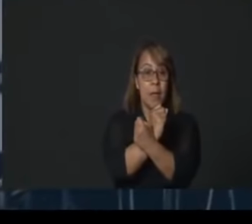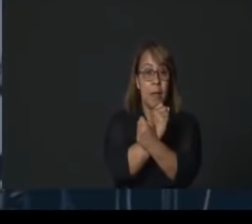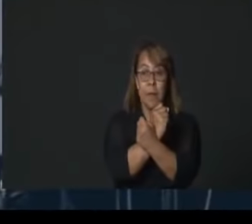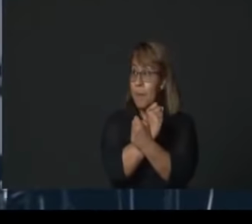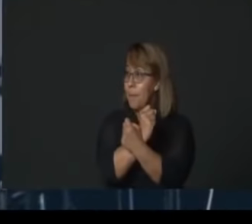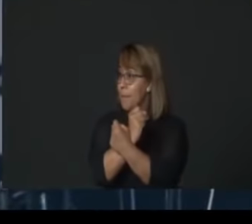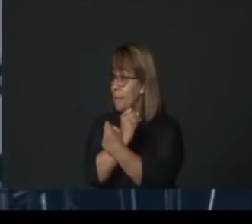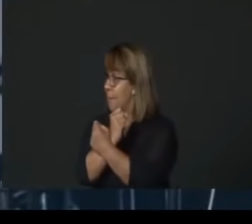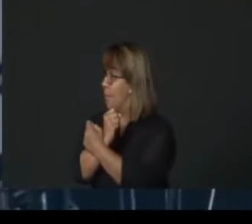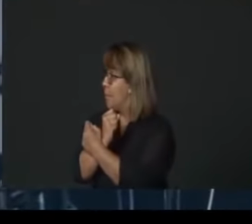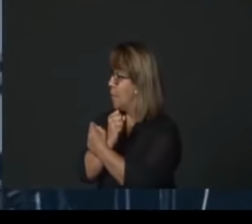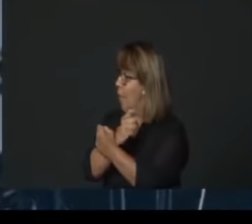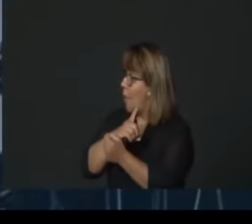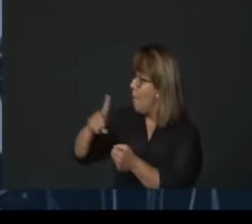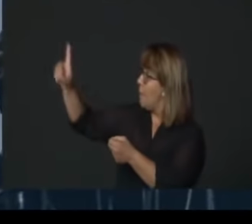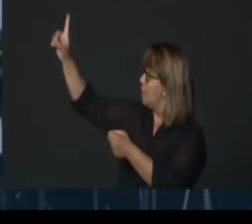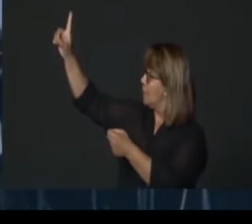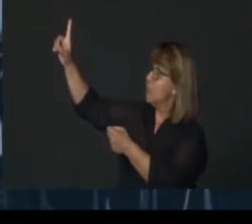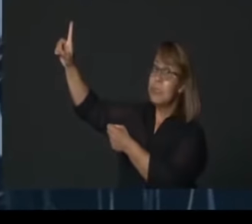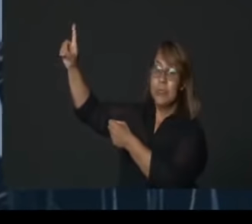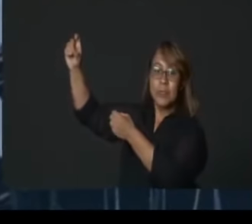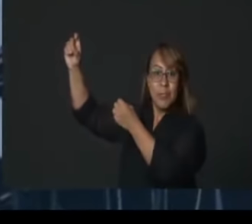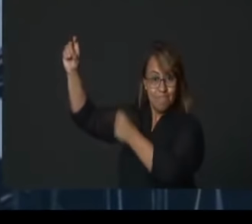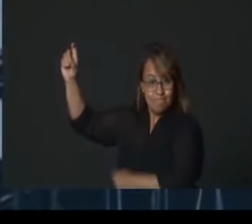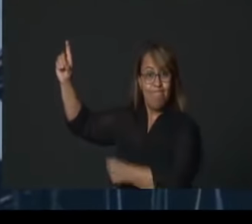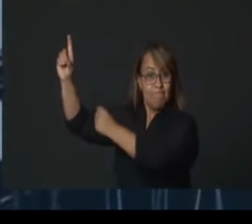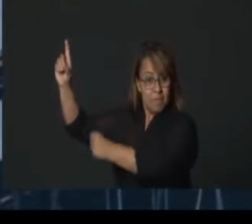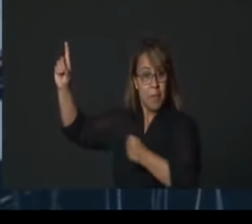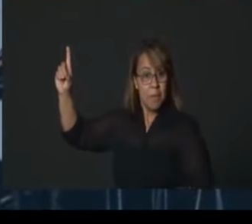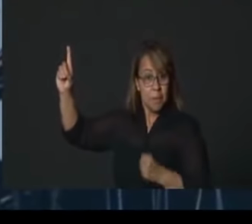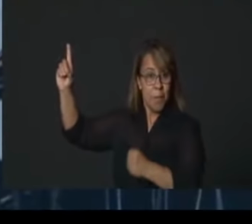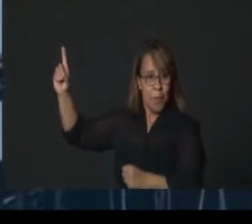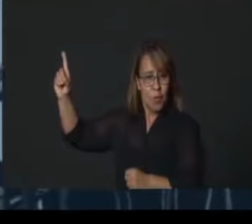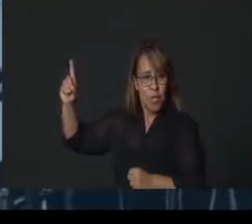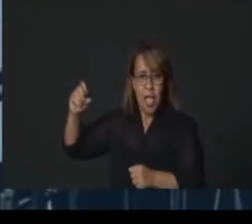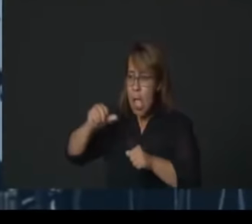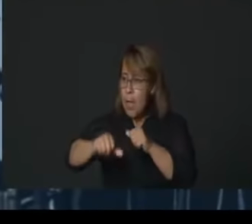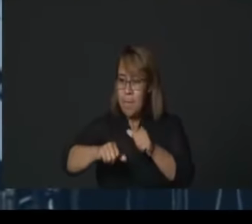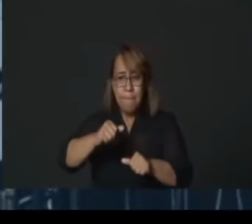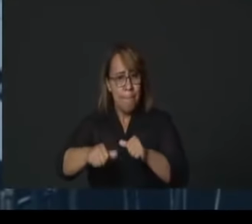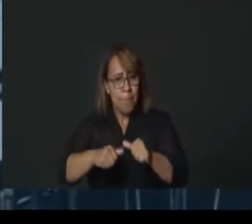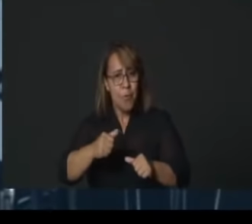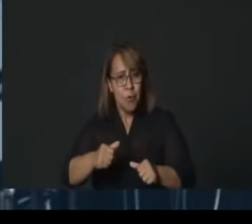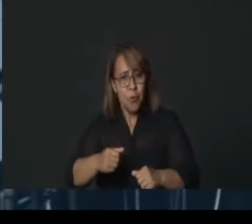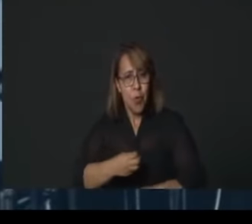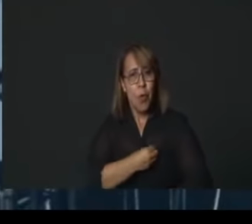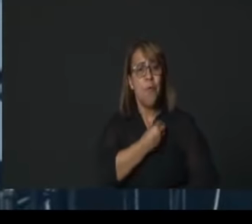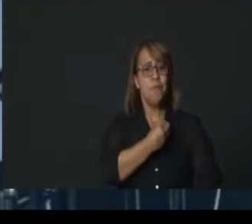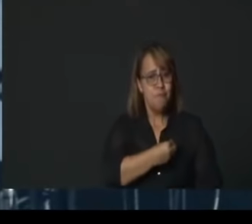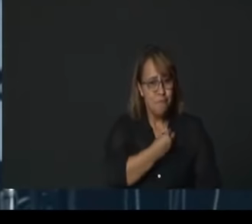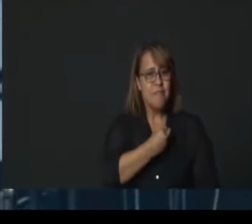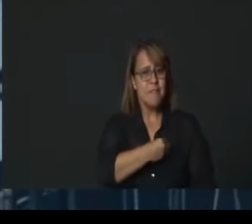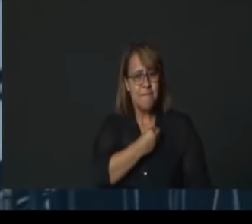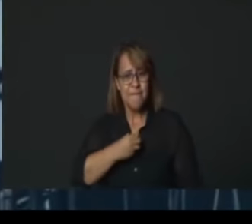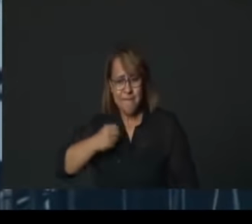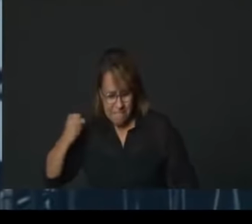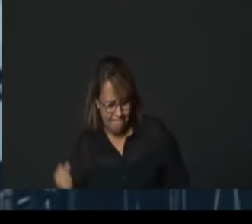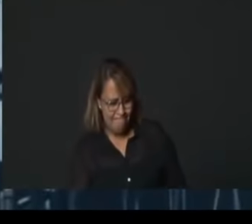grilhões. Teu amor me fez viver outra